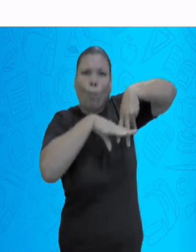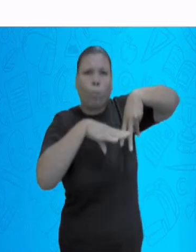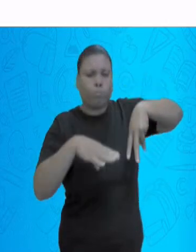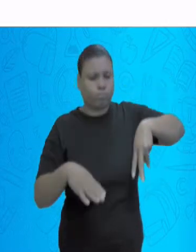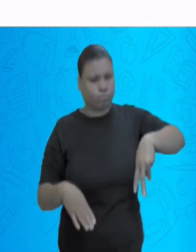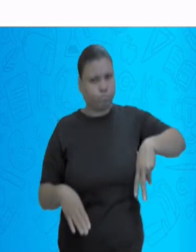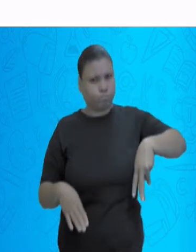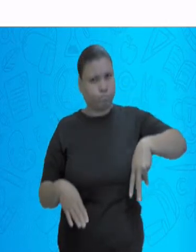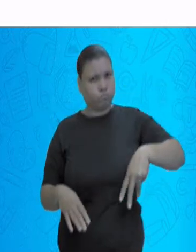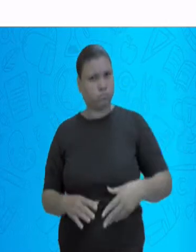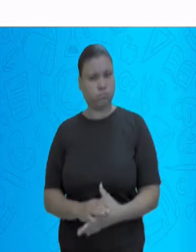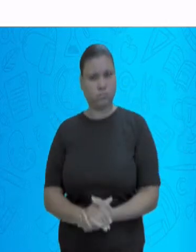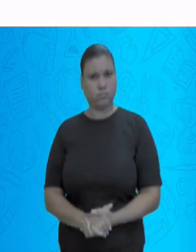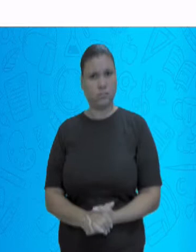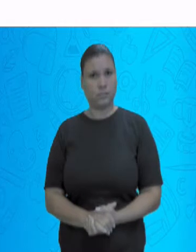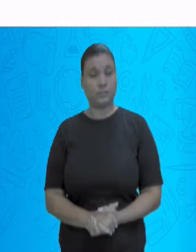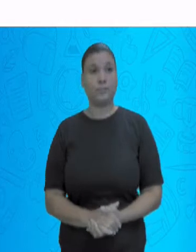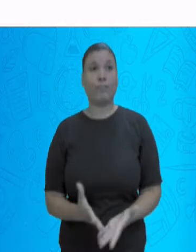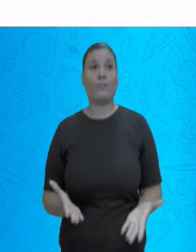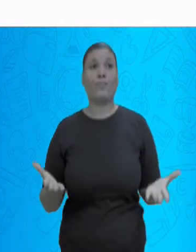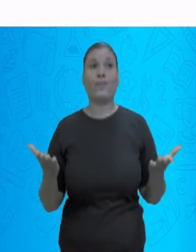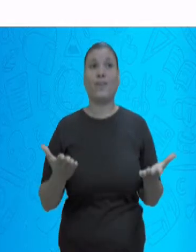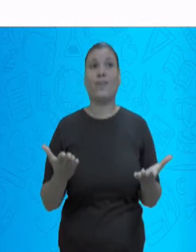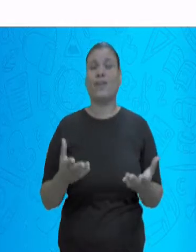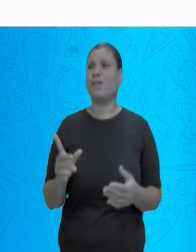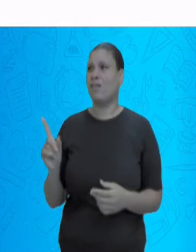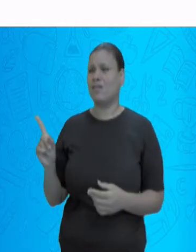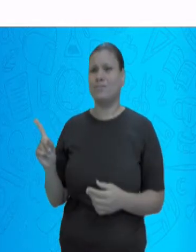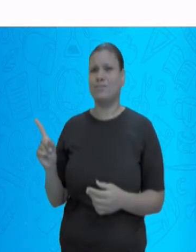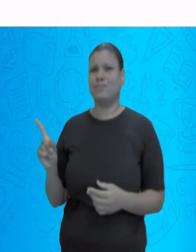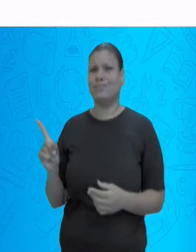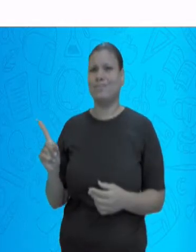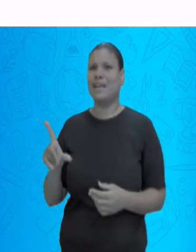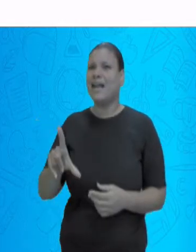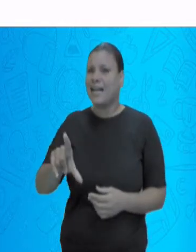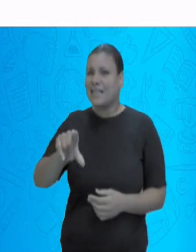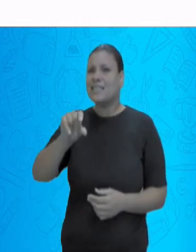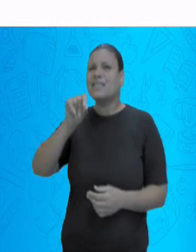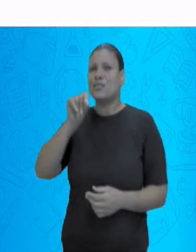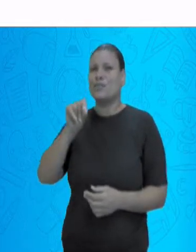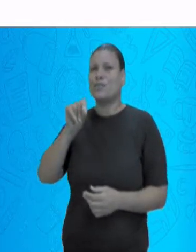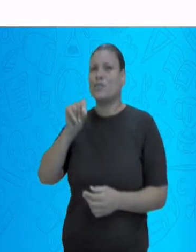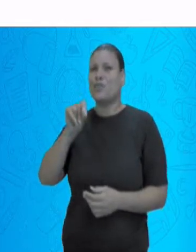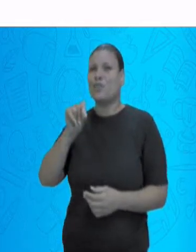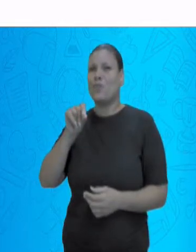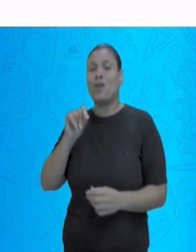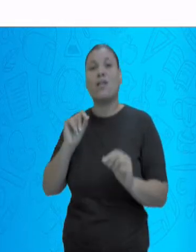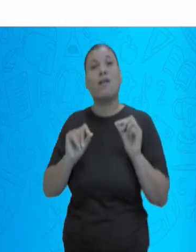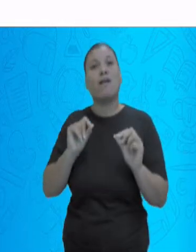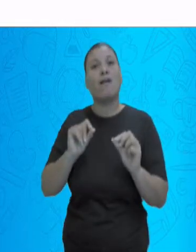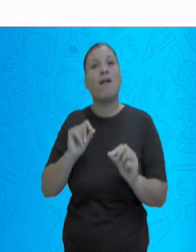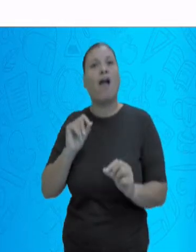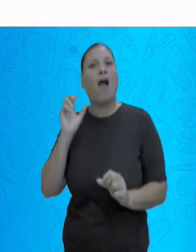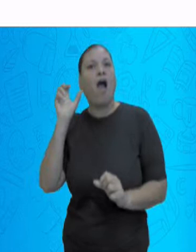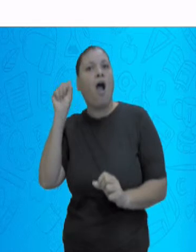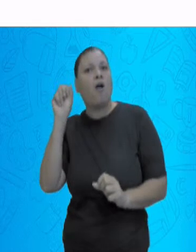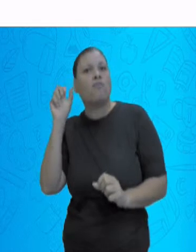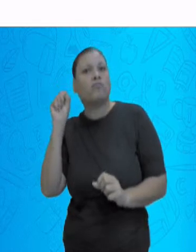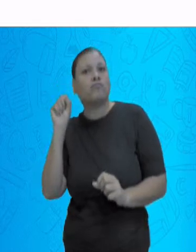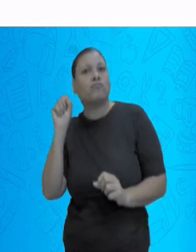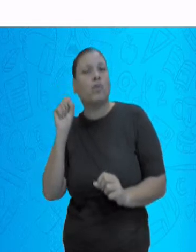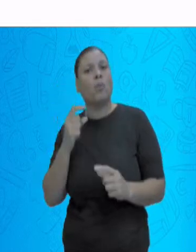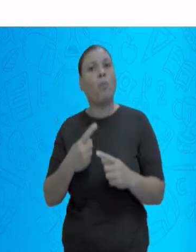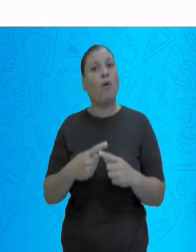Tem sido a forma preferida pelos falantes e ocorre principalmente quando o verbo é